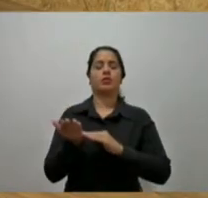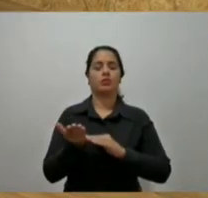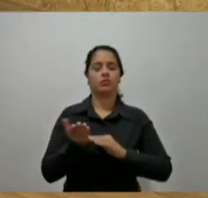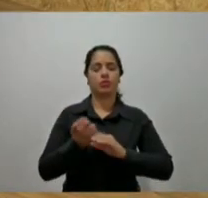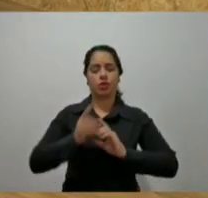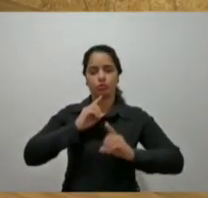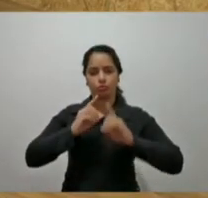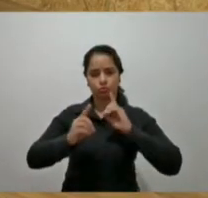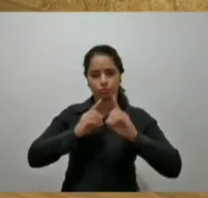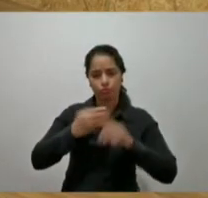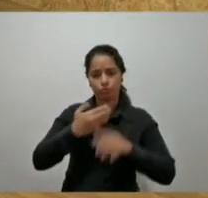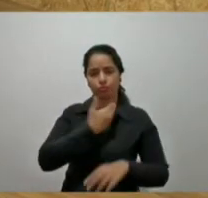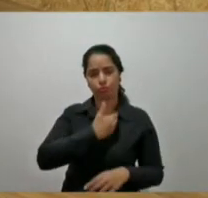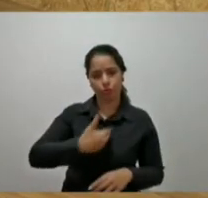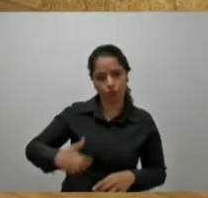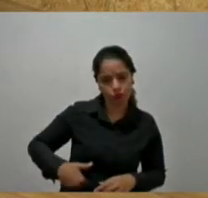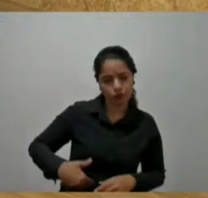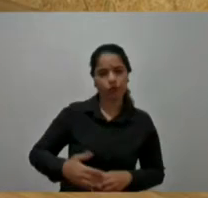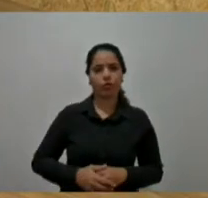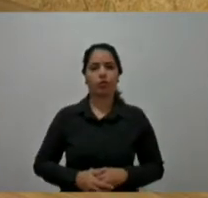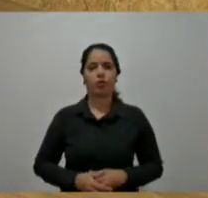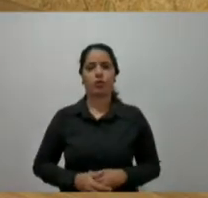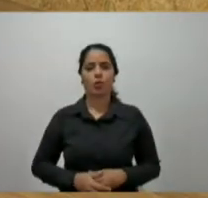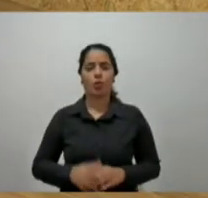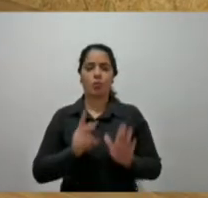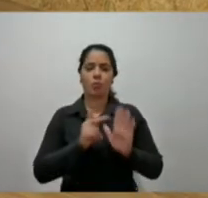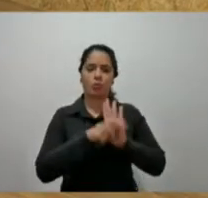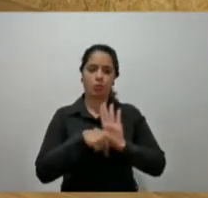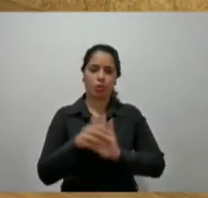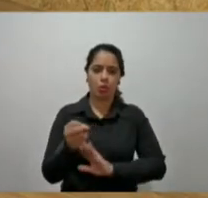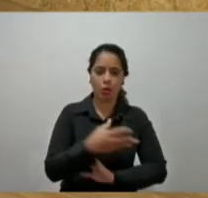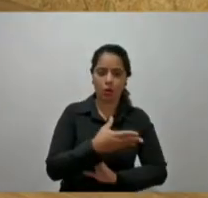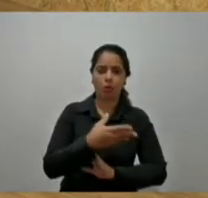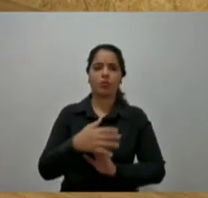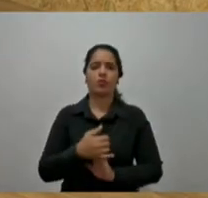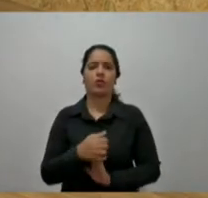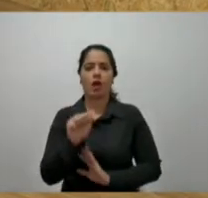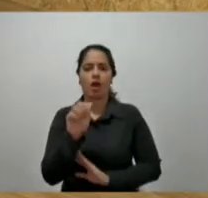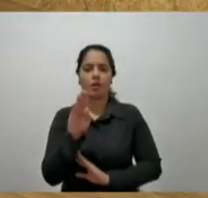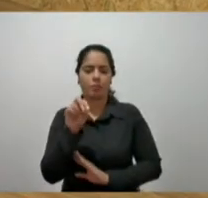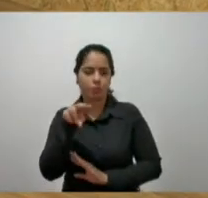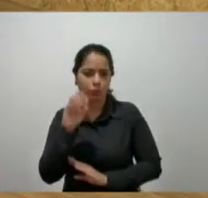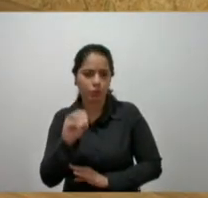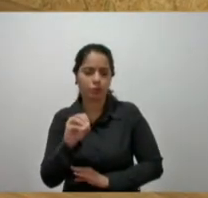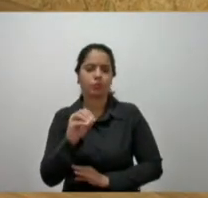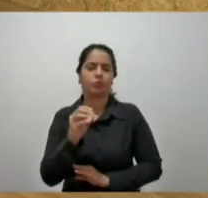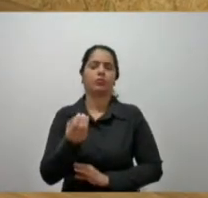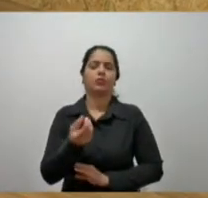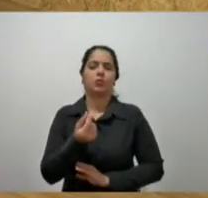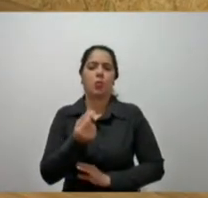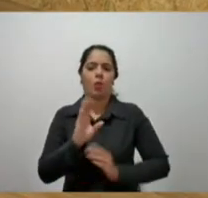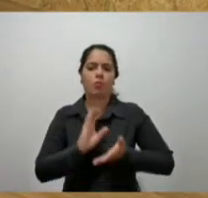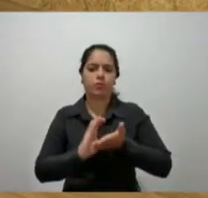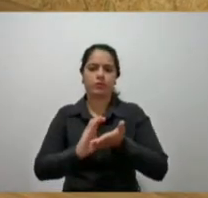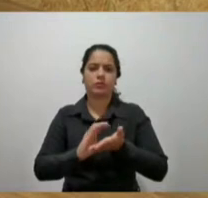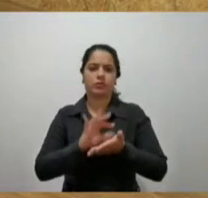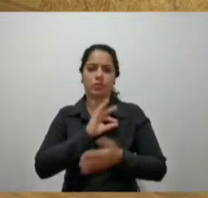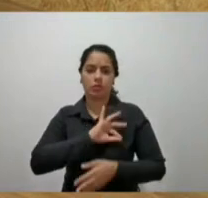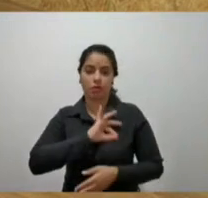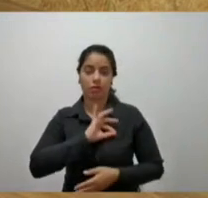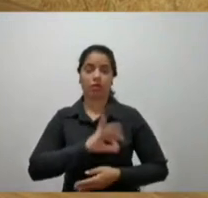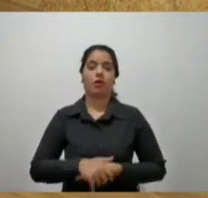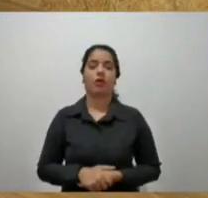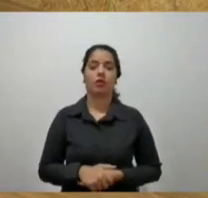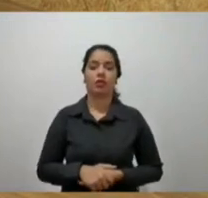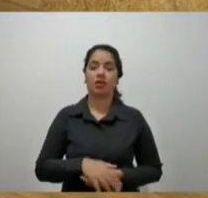de discussões para a revisão do abono salarial, que era um programa que poderia ser muito bom, mas é muito mal feito no nosso país. Né?